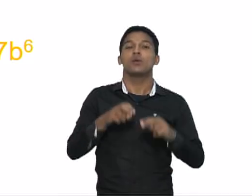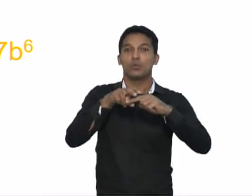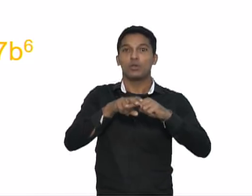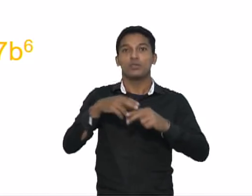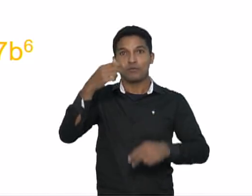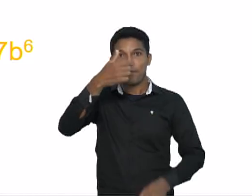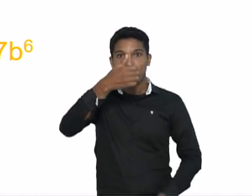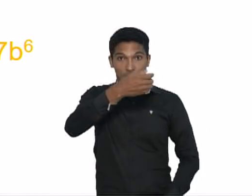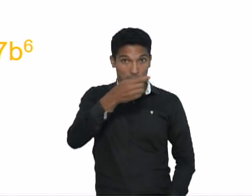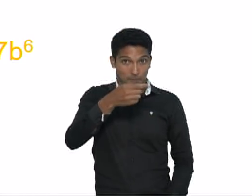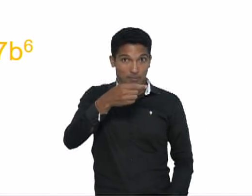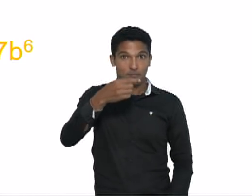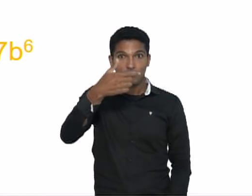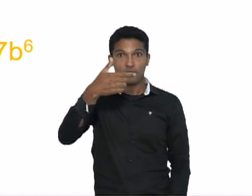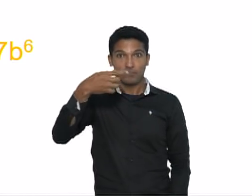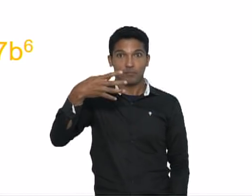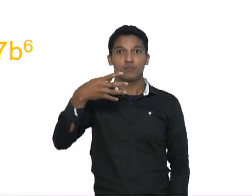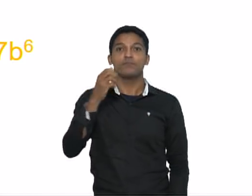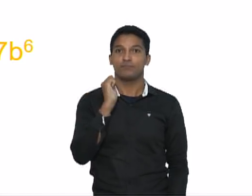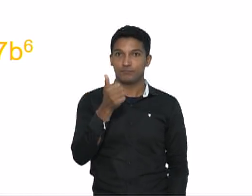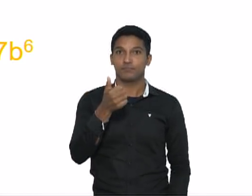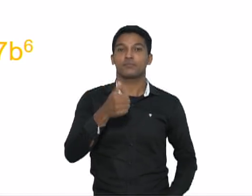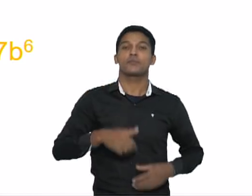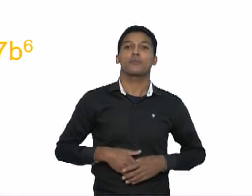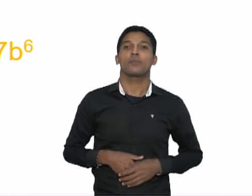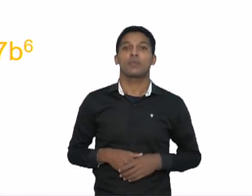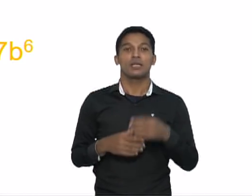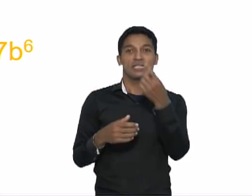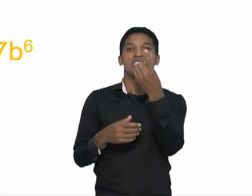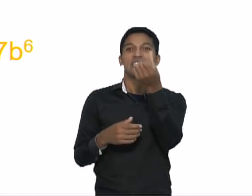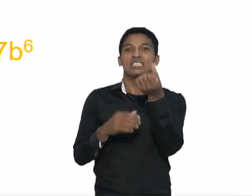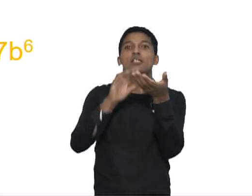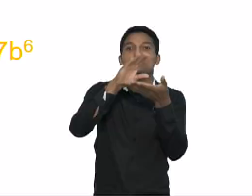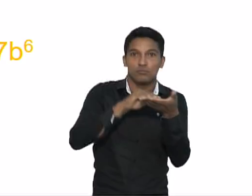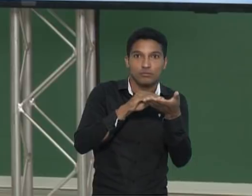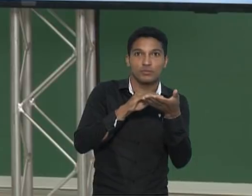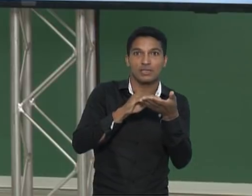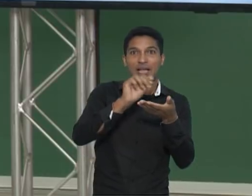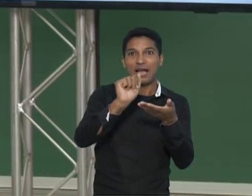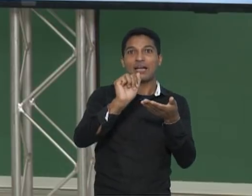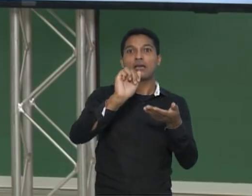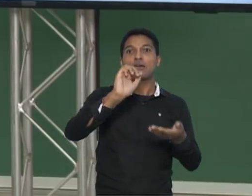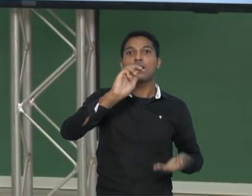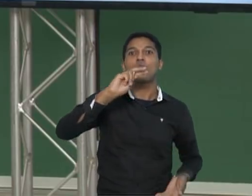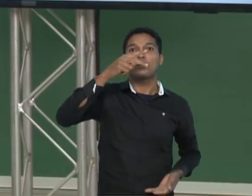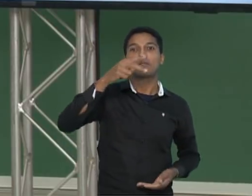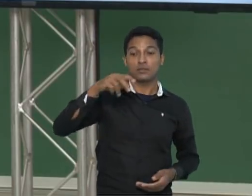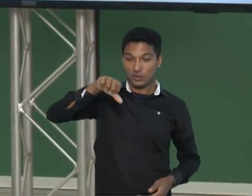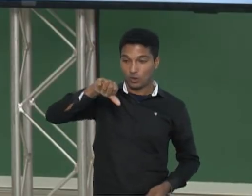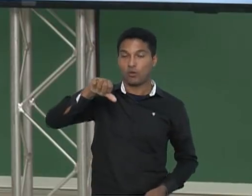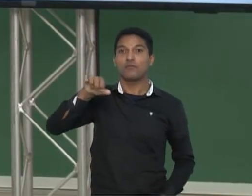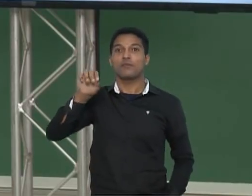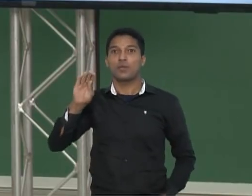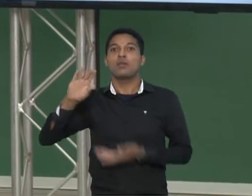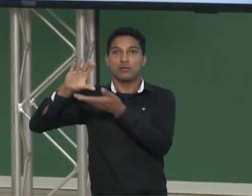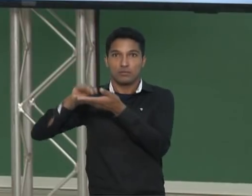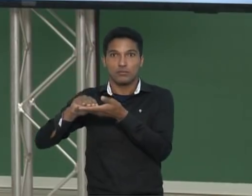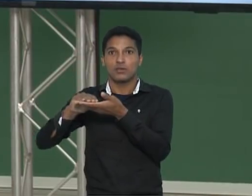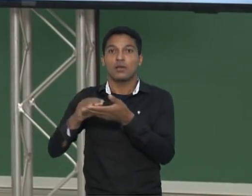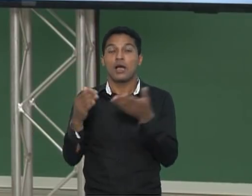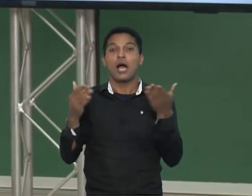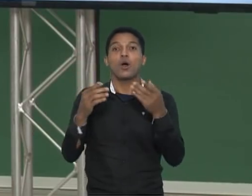24 aqui negativo. Repeti o 16a ao quadrado e eu repeti o 9b à quarta. E agora eu fiz